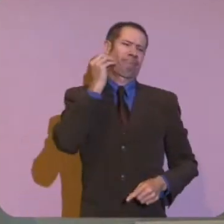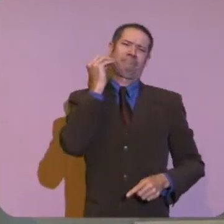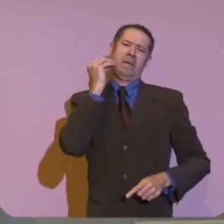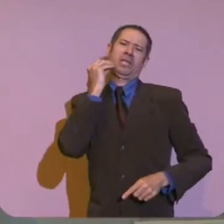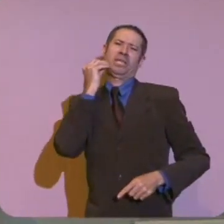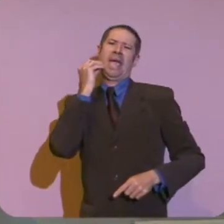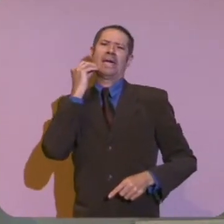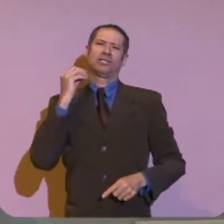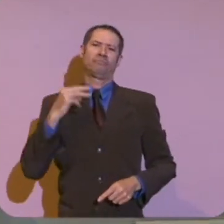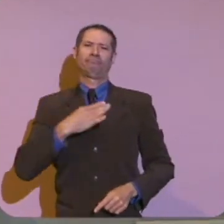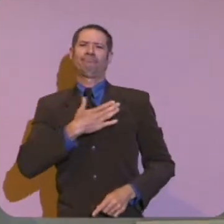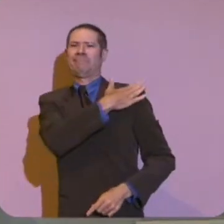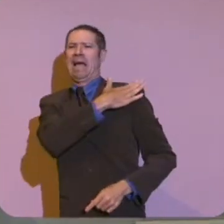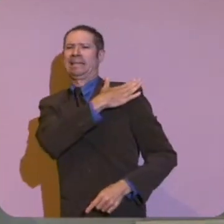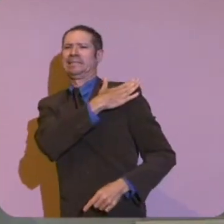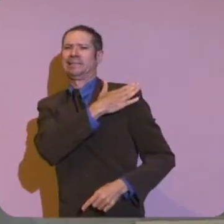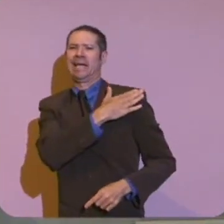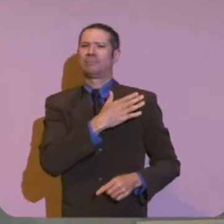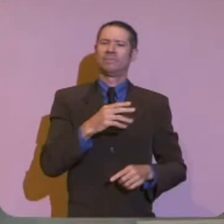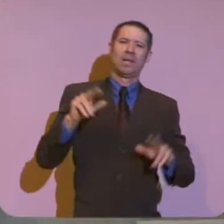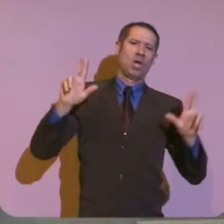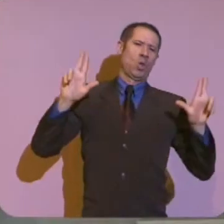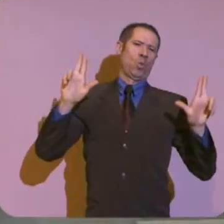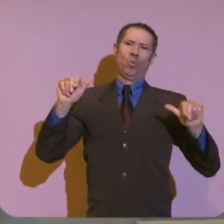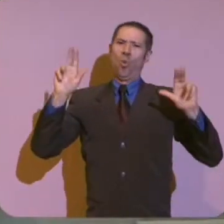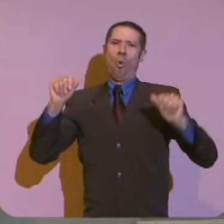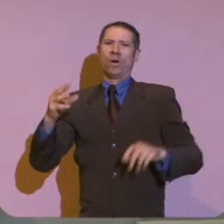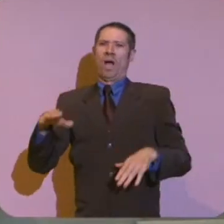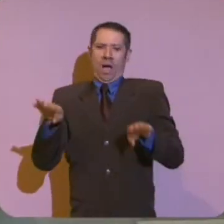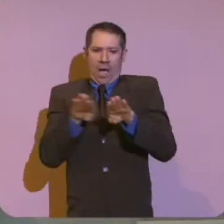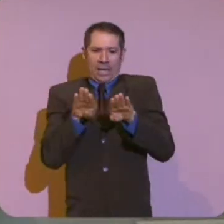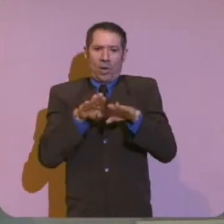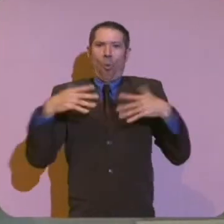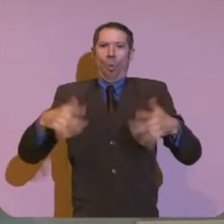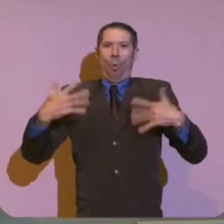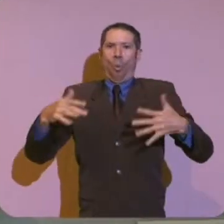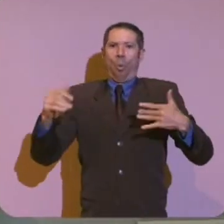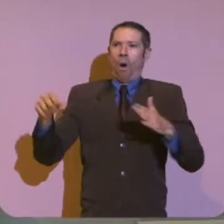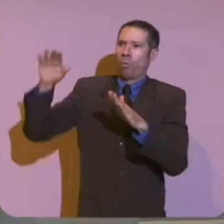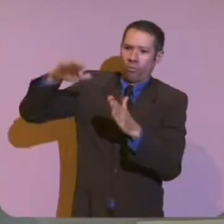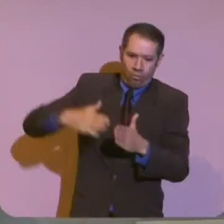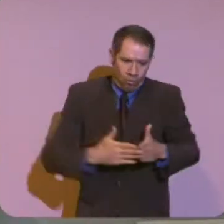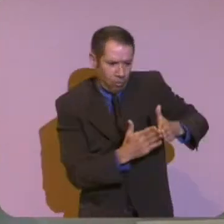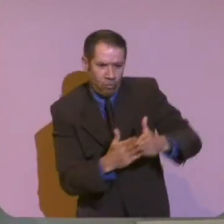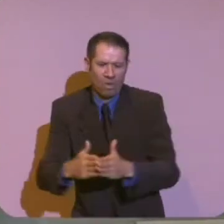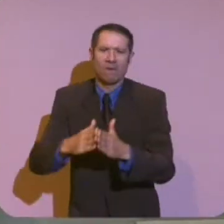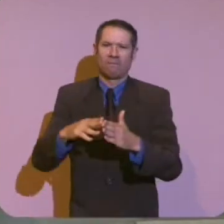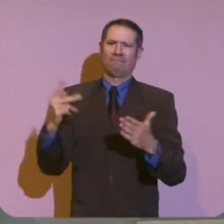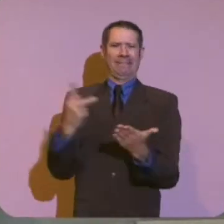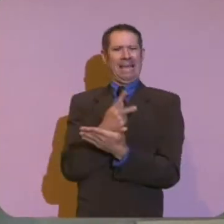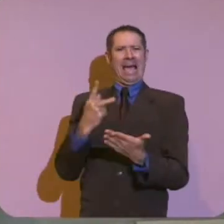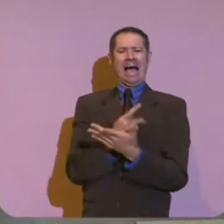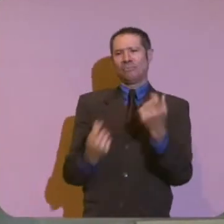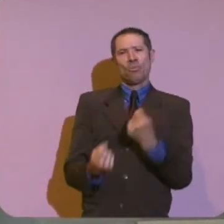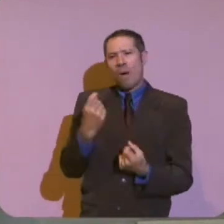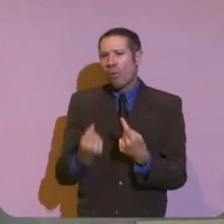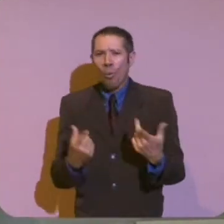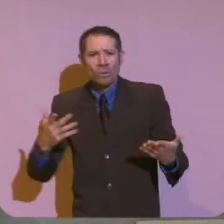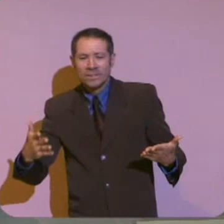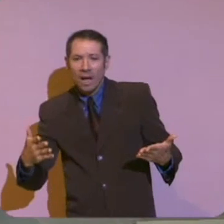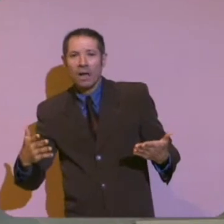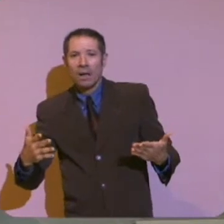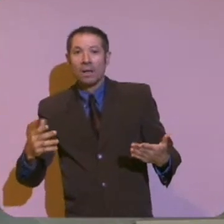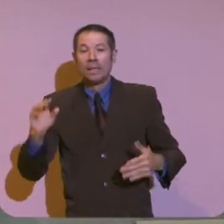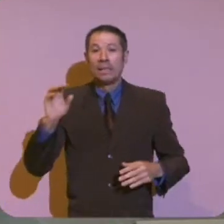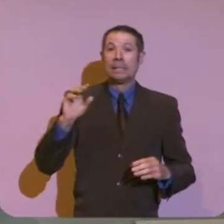gente nunca viveu uma situação como essa, tem alguma coisa errada. E aí então